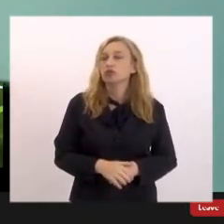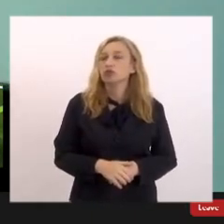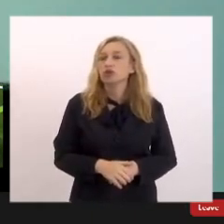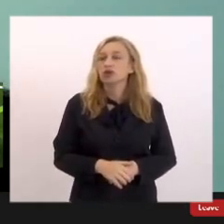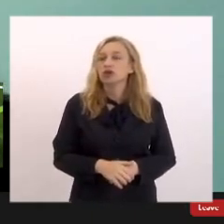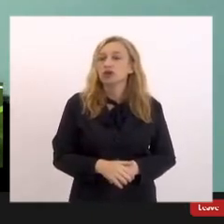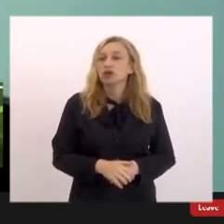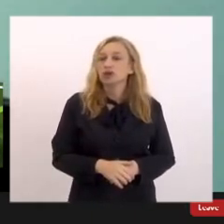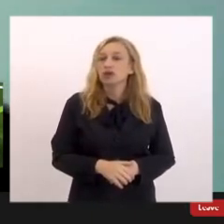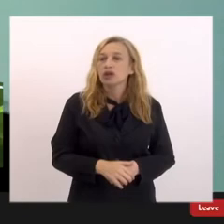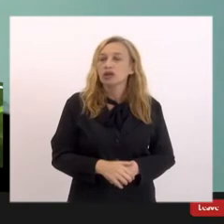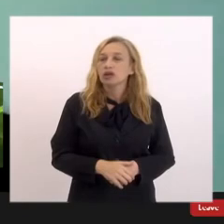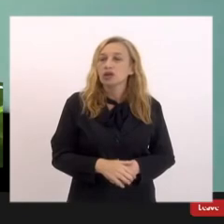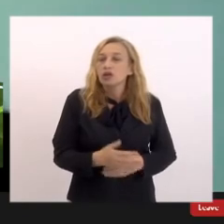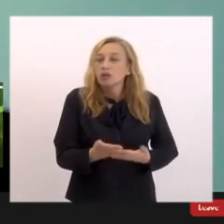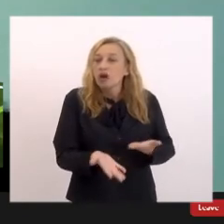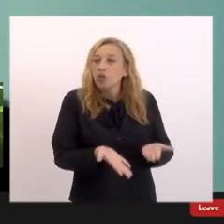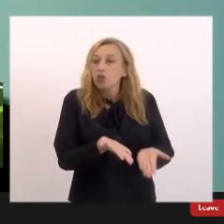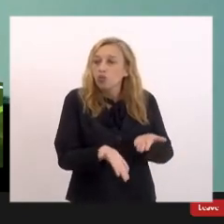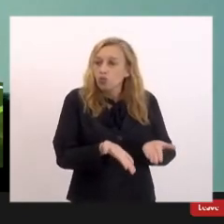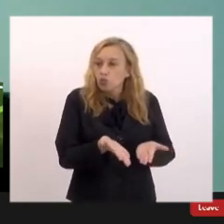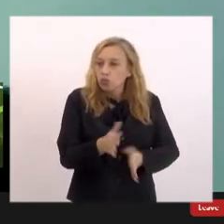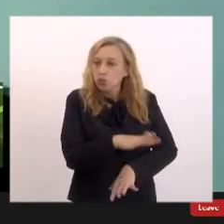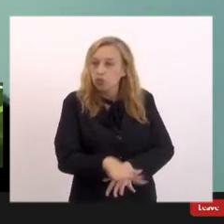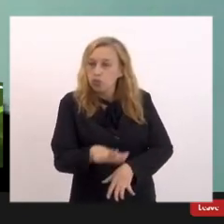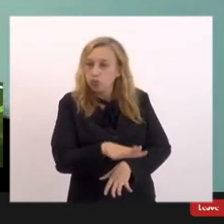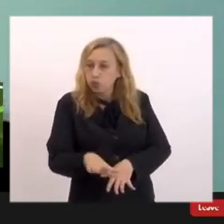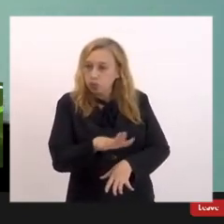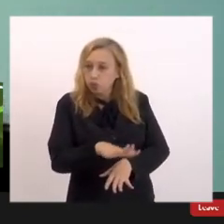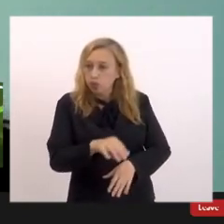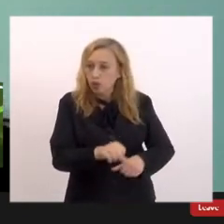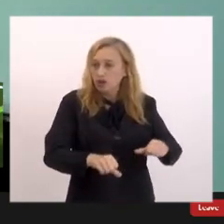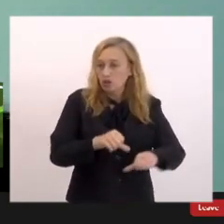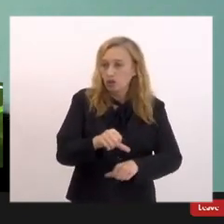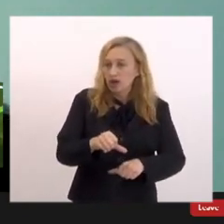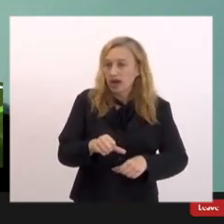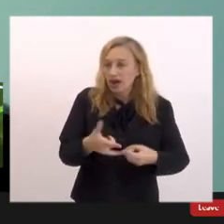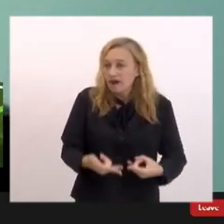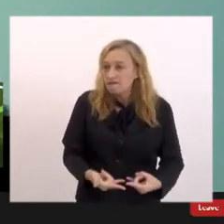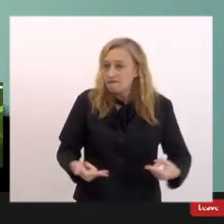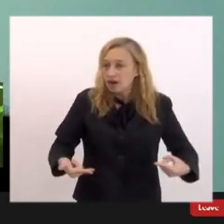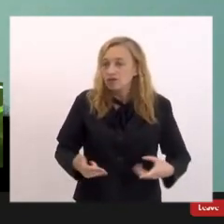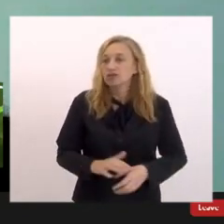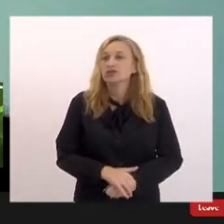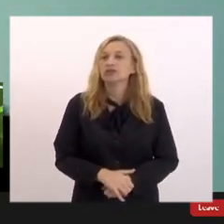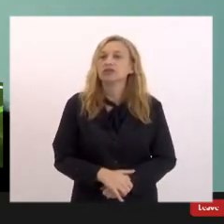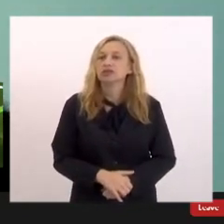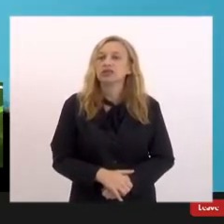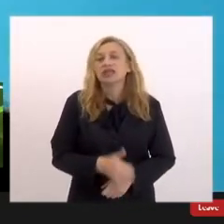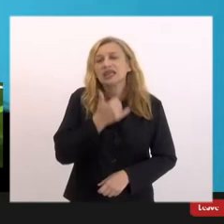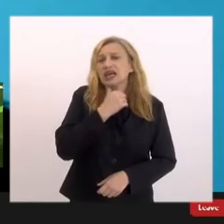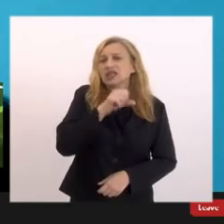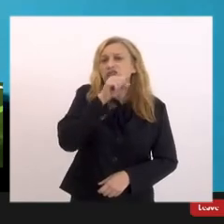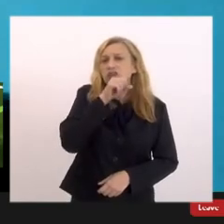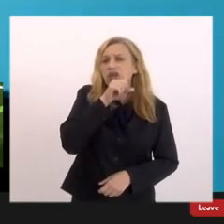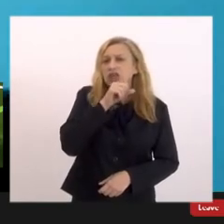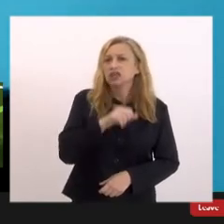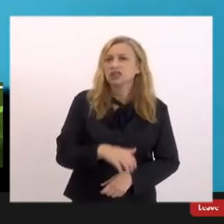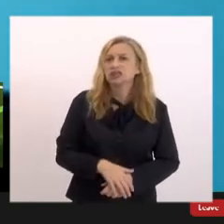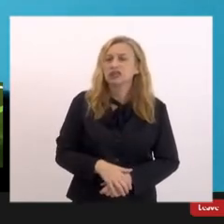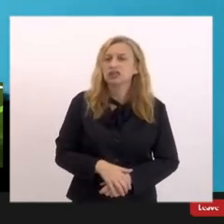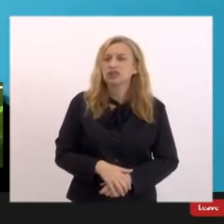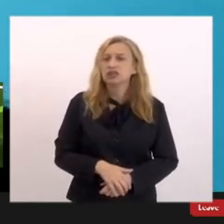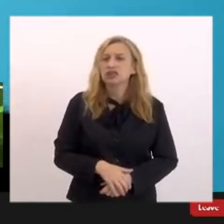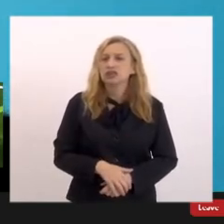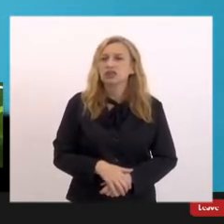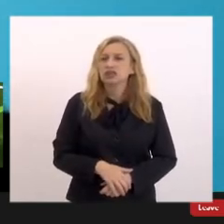cuidador para fazer a troca, a higienização das crianças que ainda usam fraldas. E as mães, elas estão sendo meio